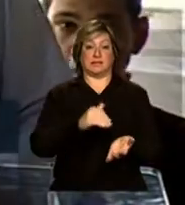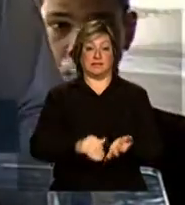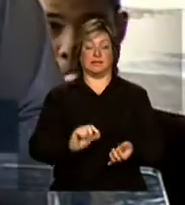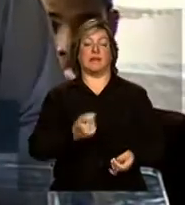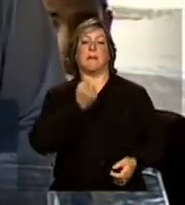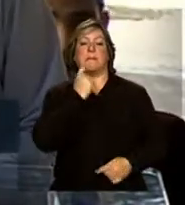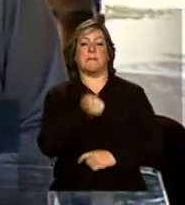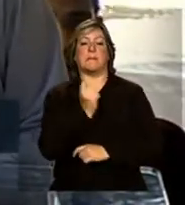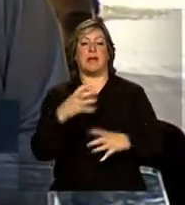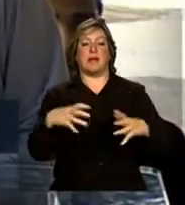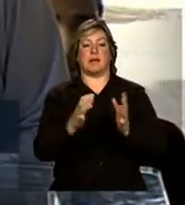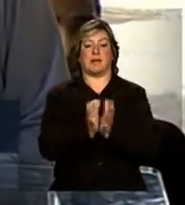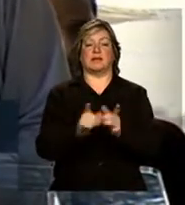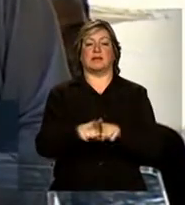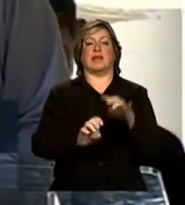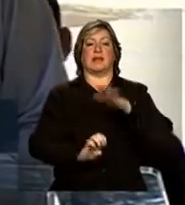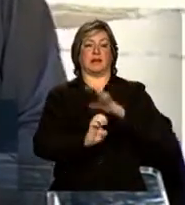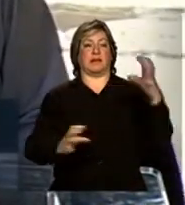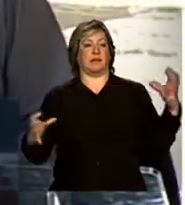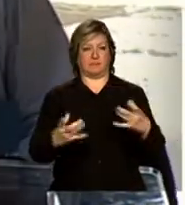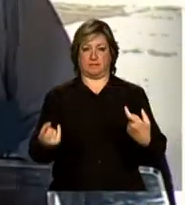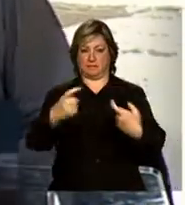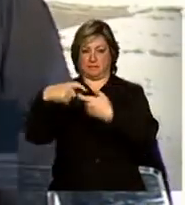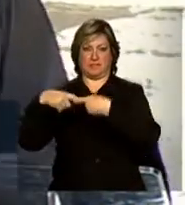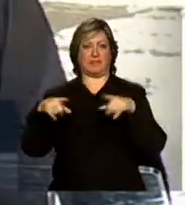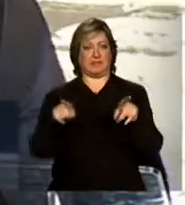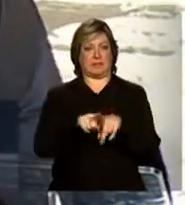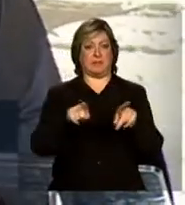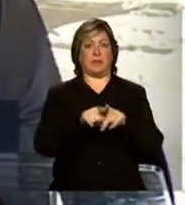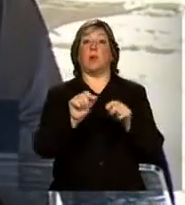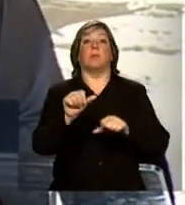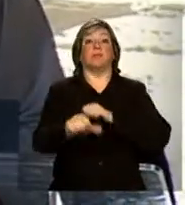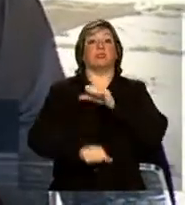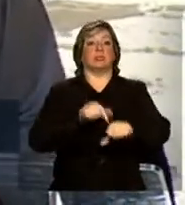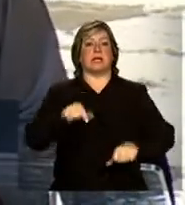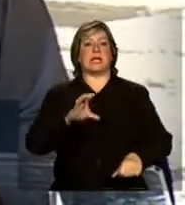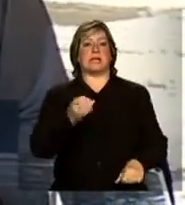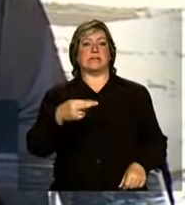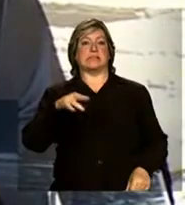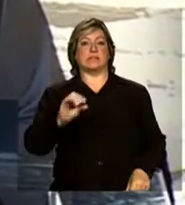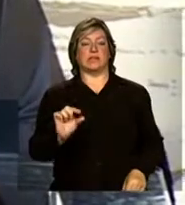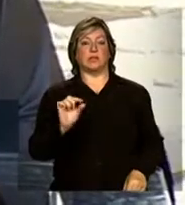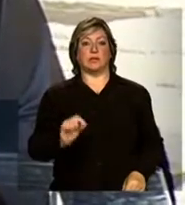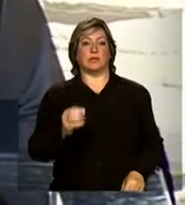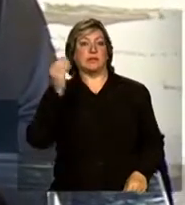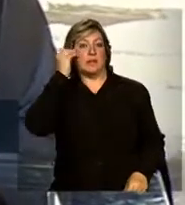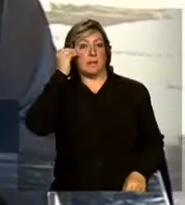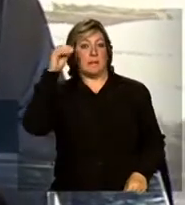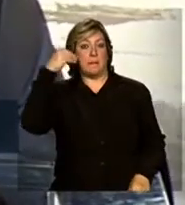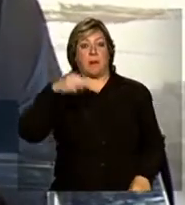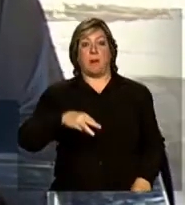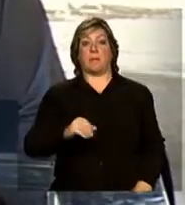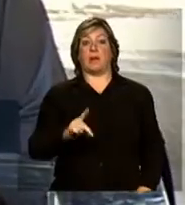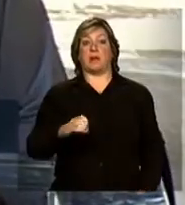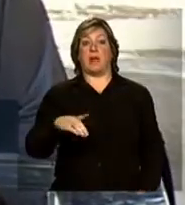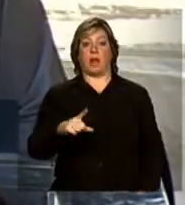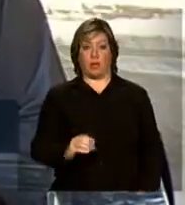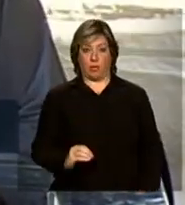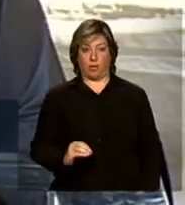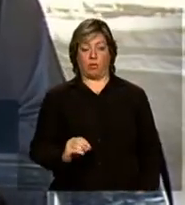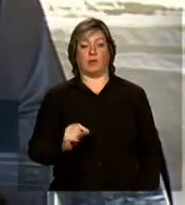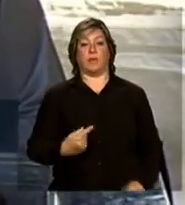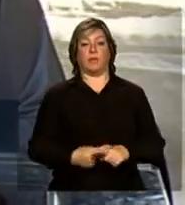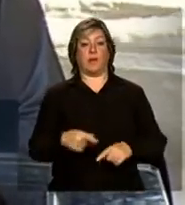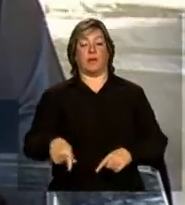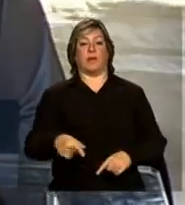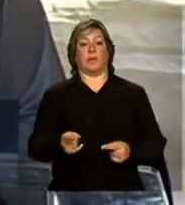com as empresas vinculadas também que é de transformar isso aqui no centro experimentar o modelo em